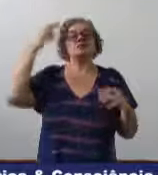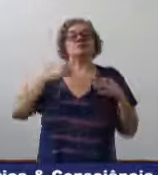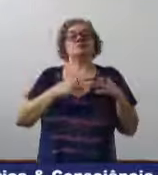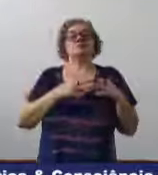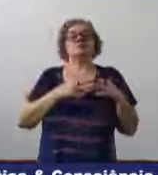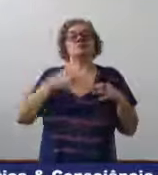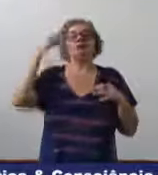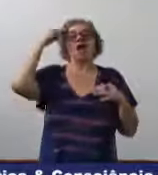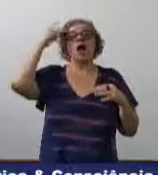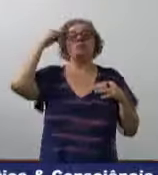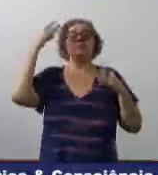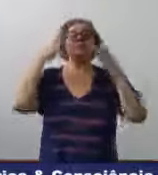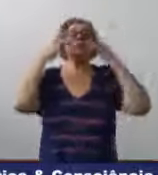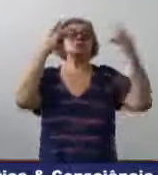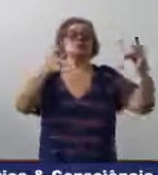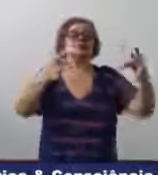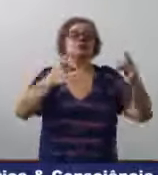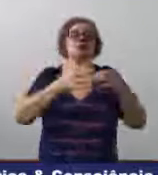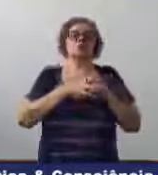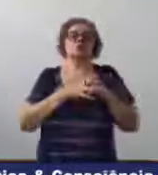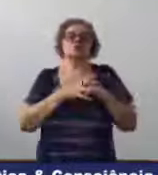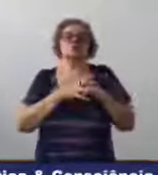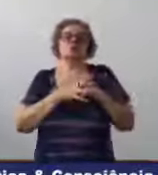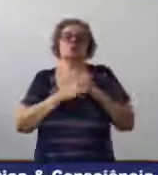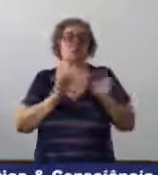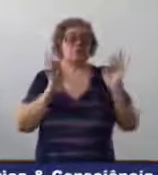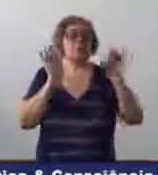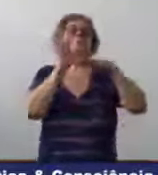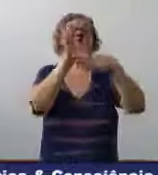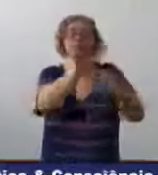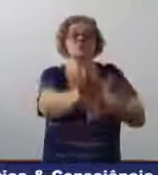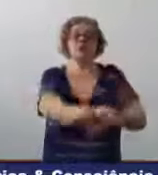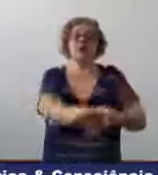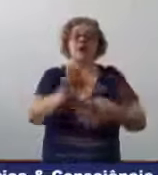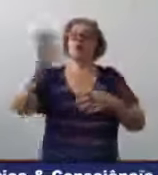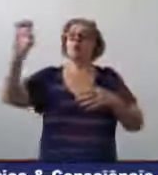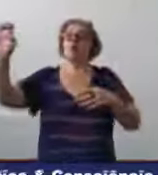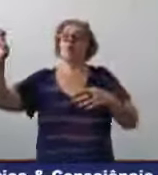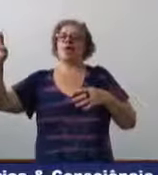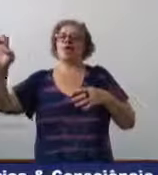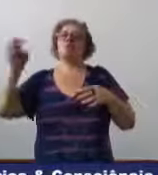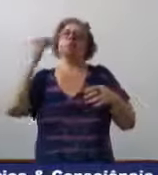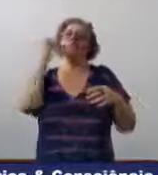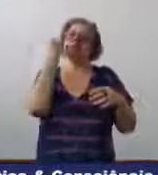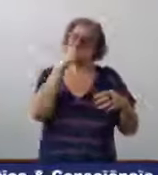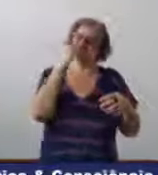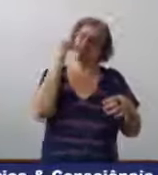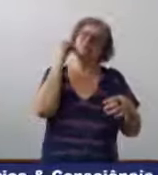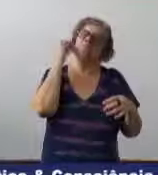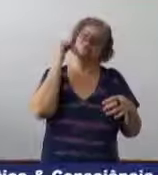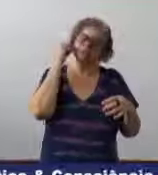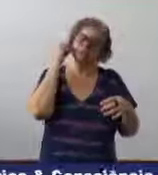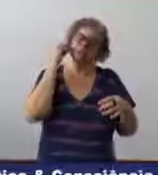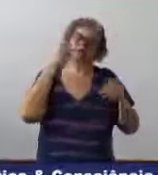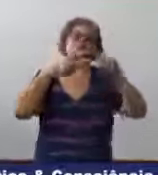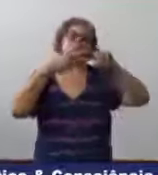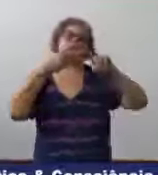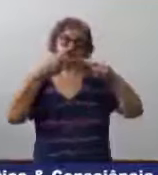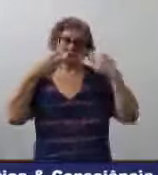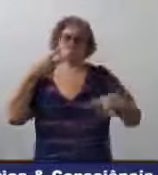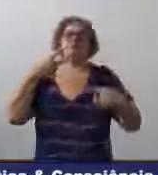A consciência do observador determina o comportamento do elétron. E experiências feitas há apenas